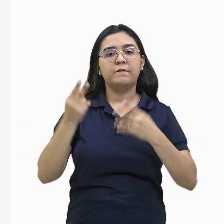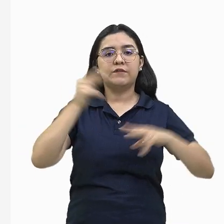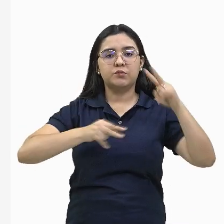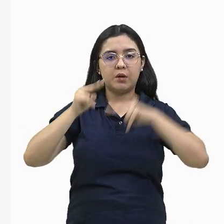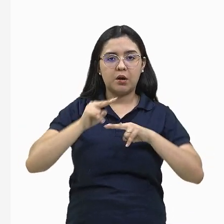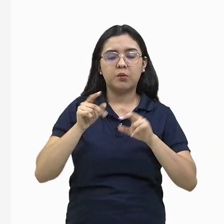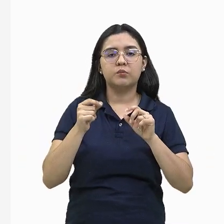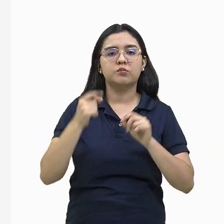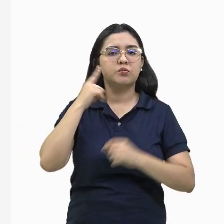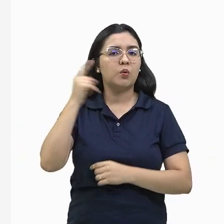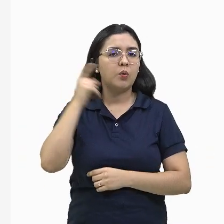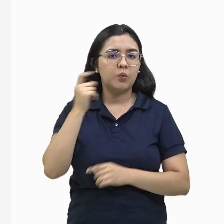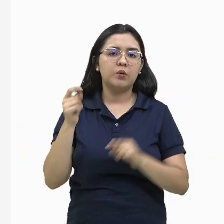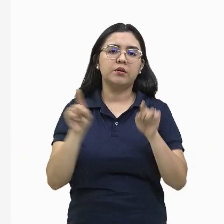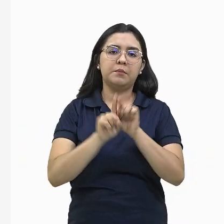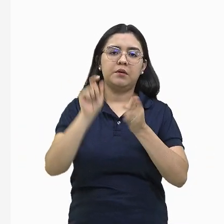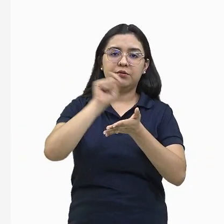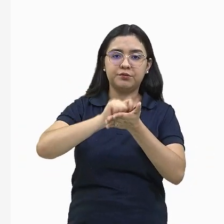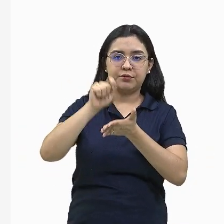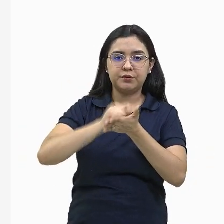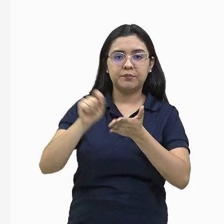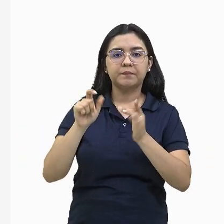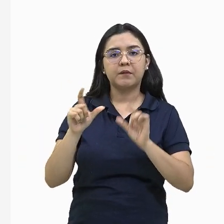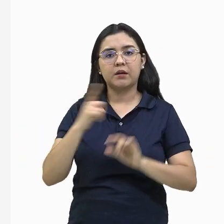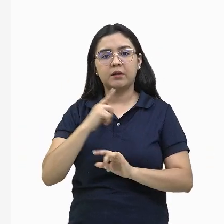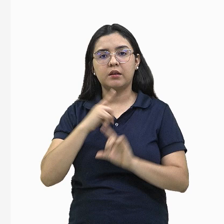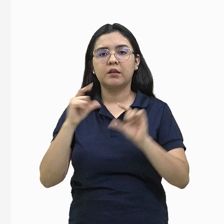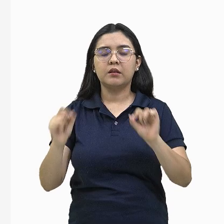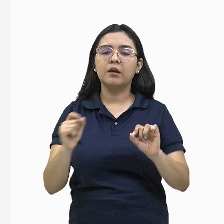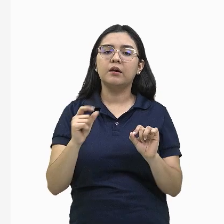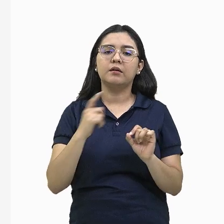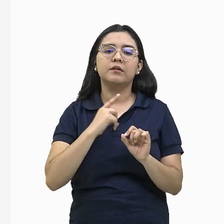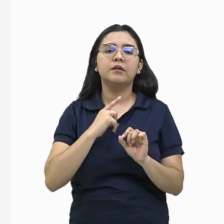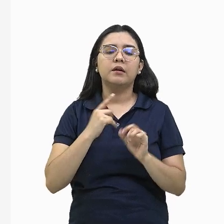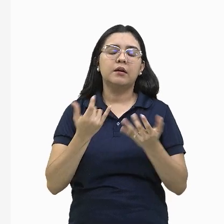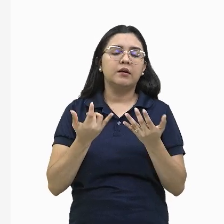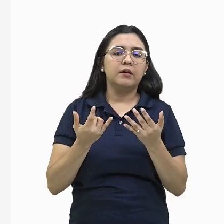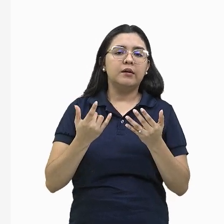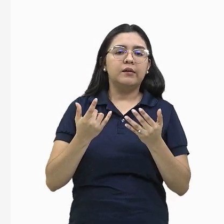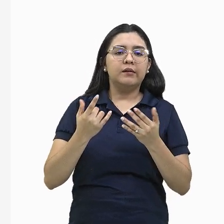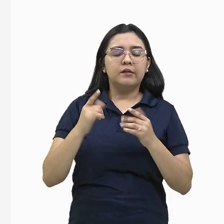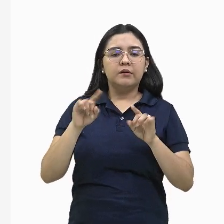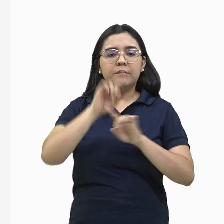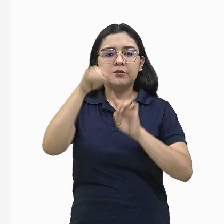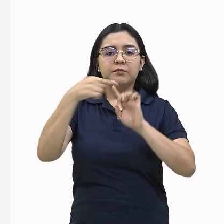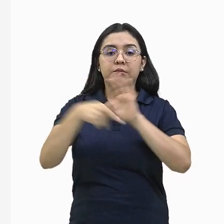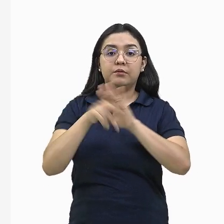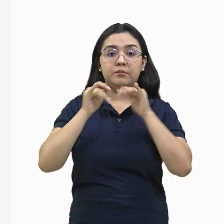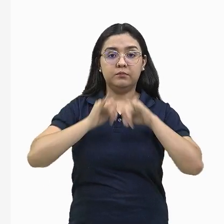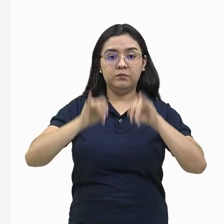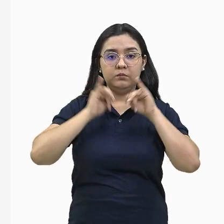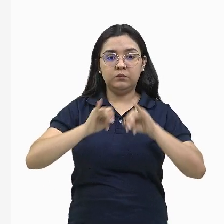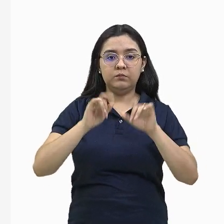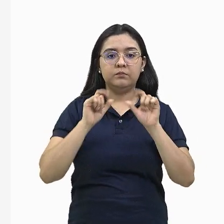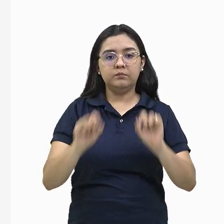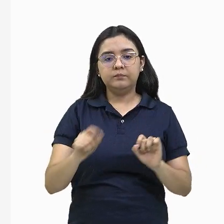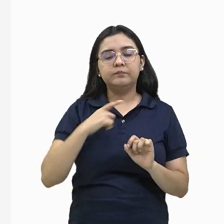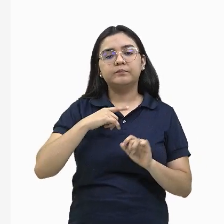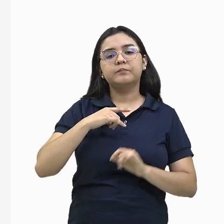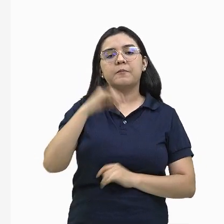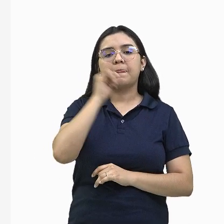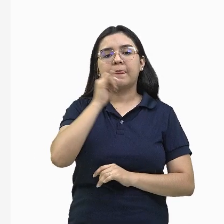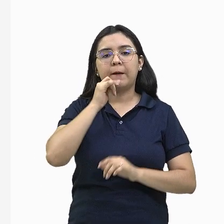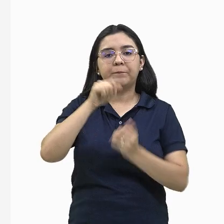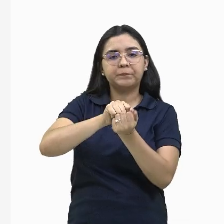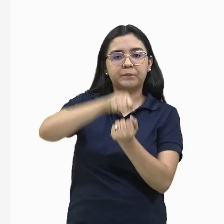visual, sonoro ou escrito, que carrega a mensagem da campanha. E aí nós temos os exemplos: